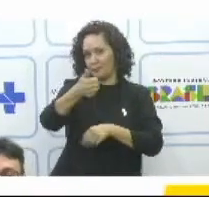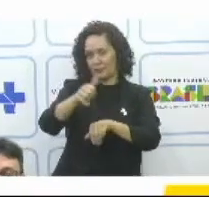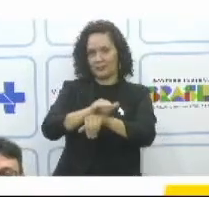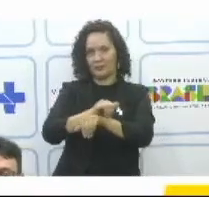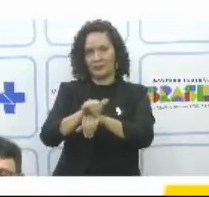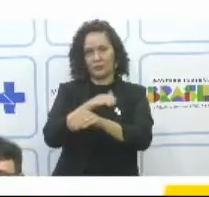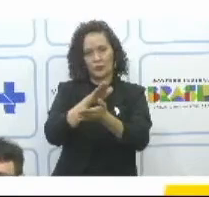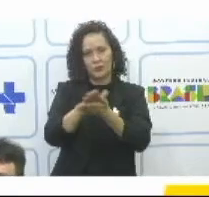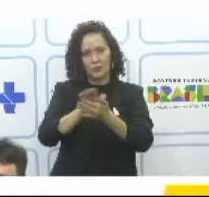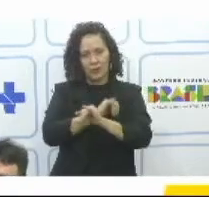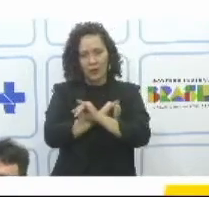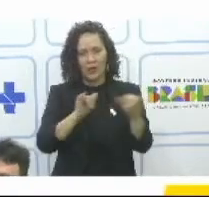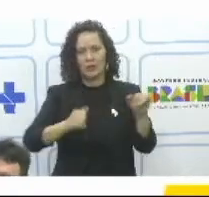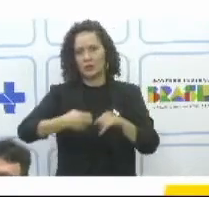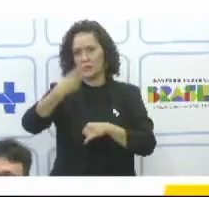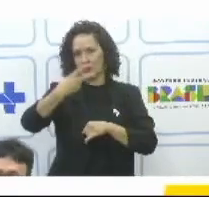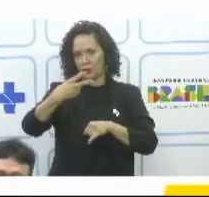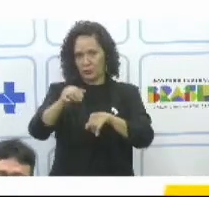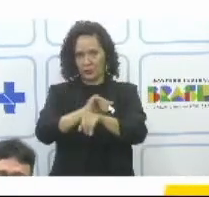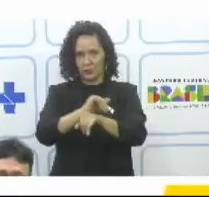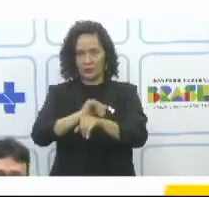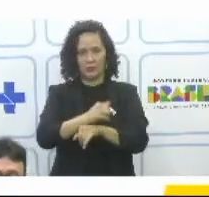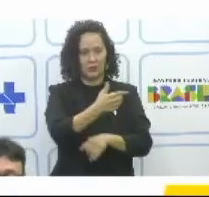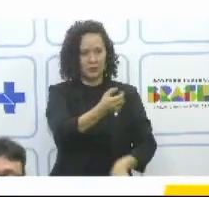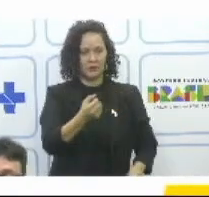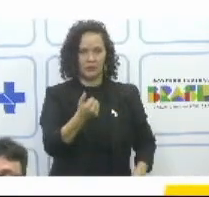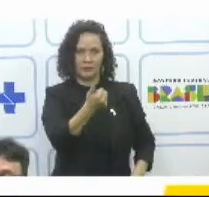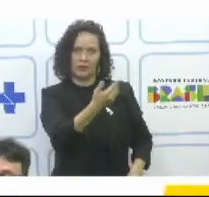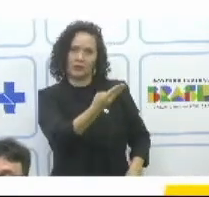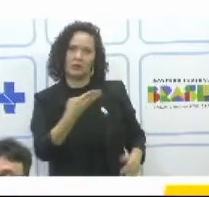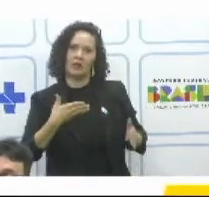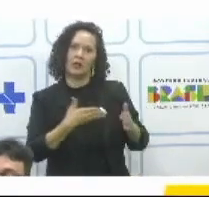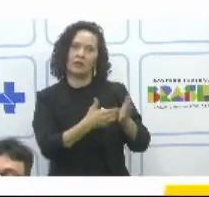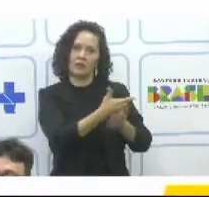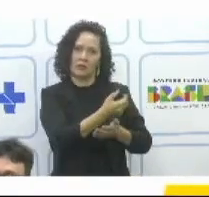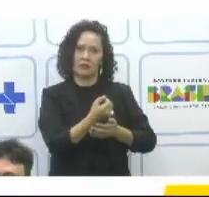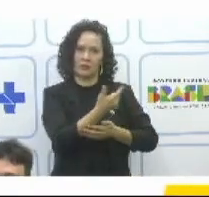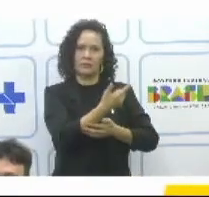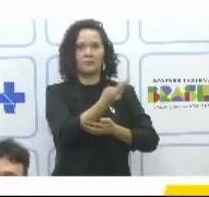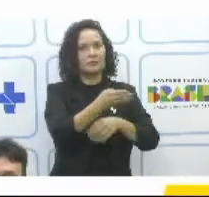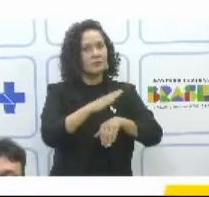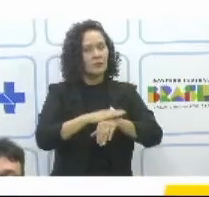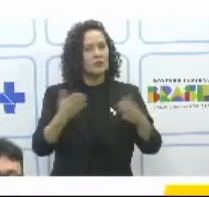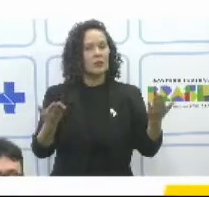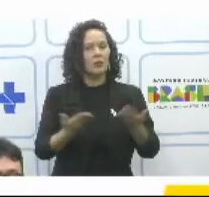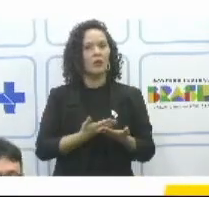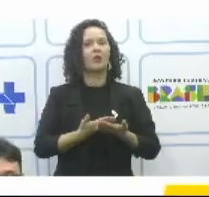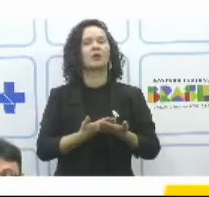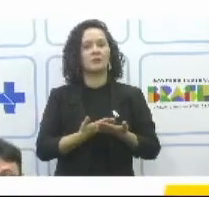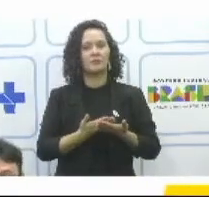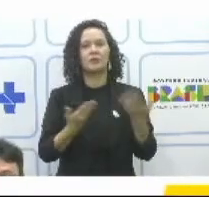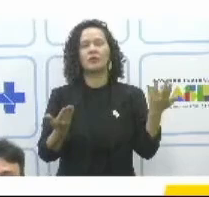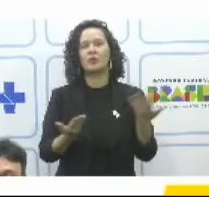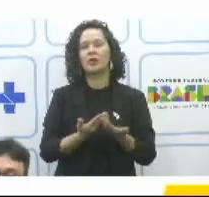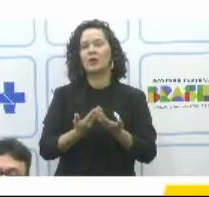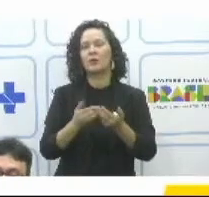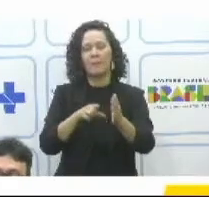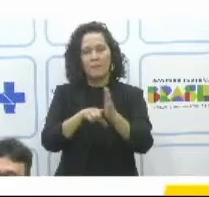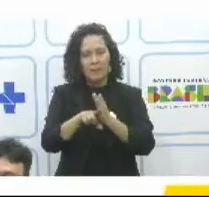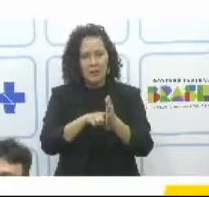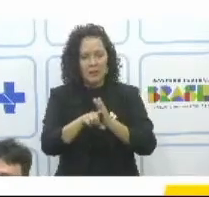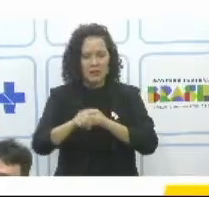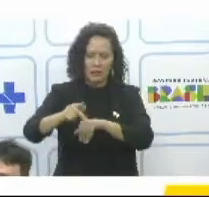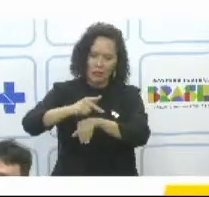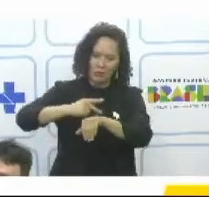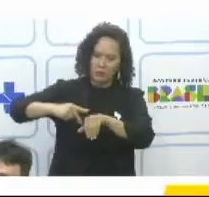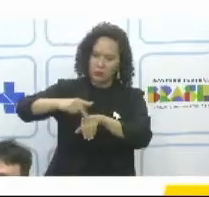ele lança a segunda estratégia de 2014 a 2023, e nesse momento a OMS está fazendo uma consulta aos